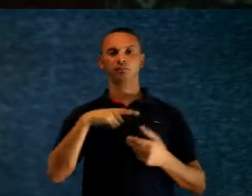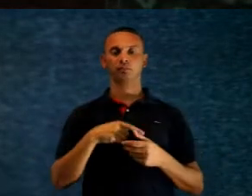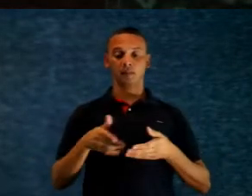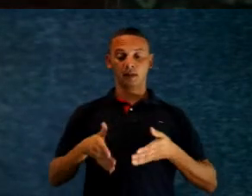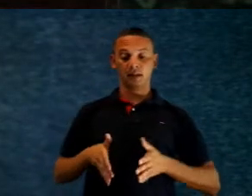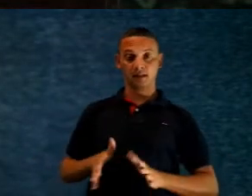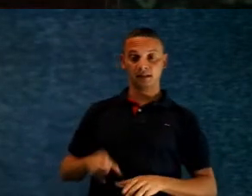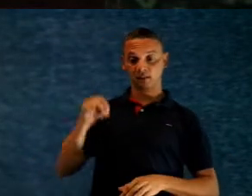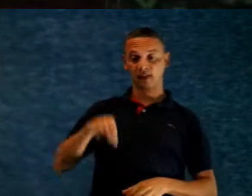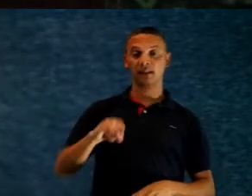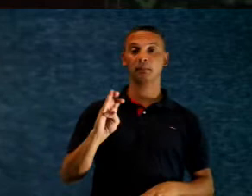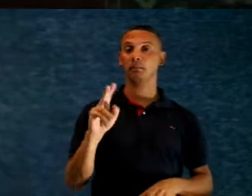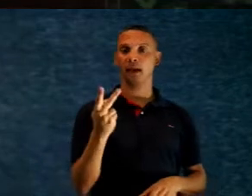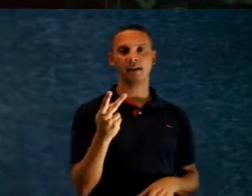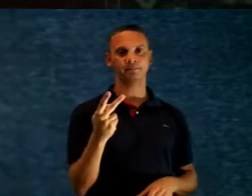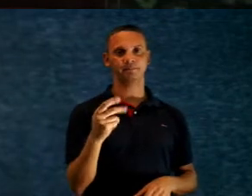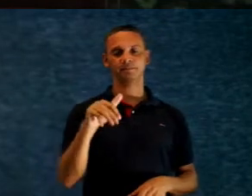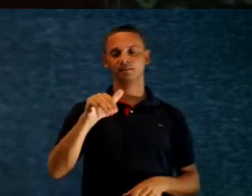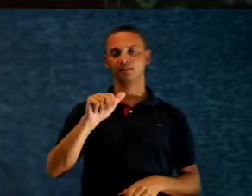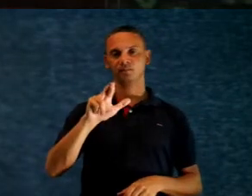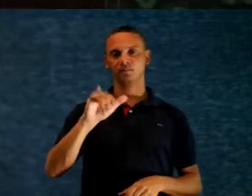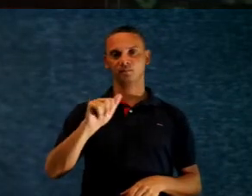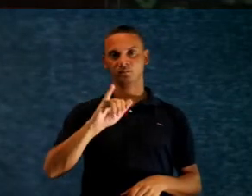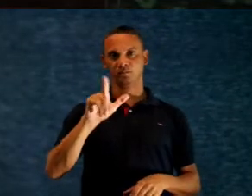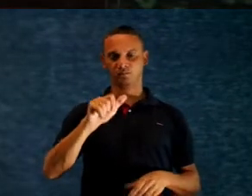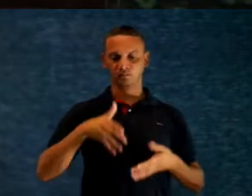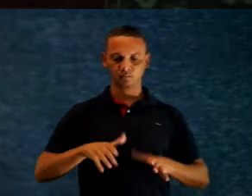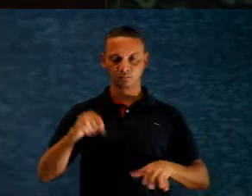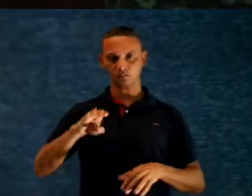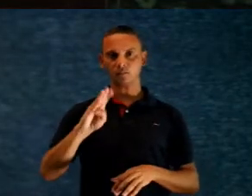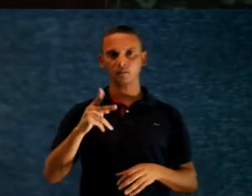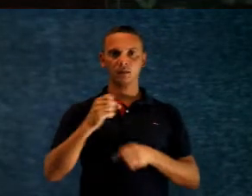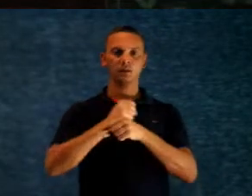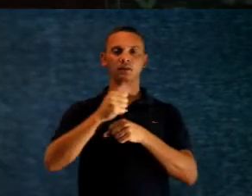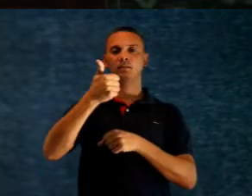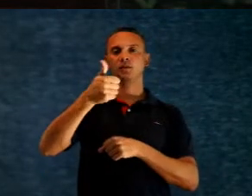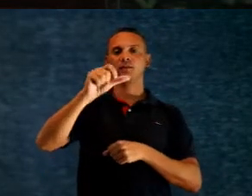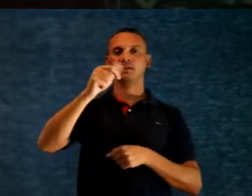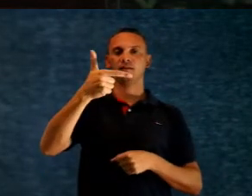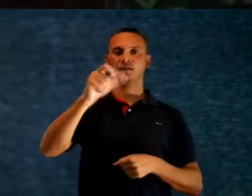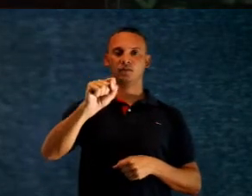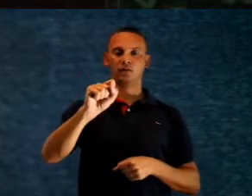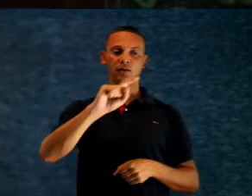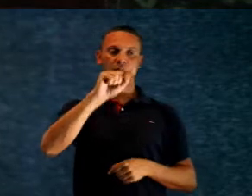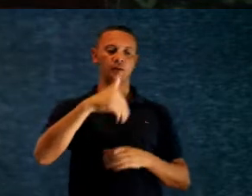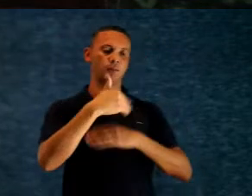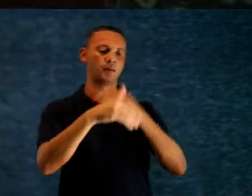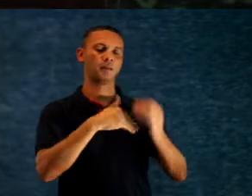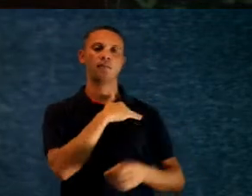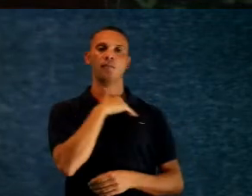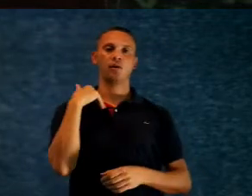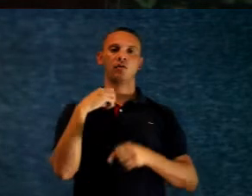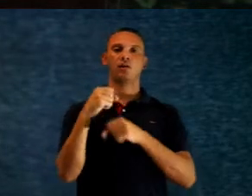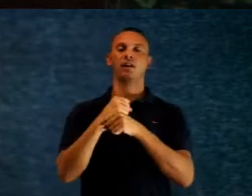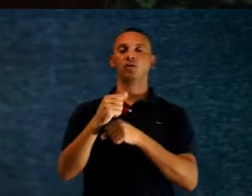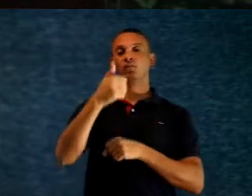nasceu nesta cidade de Belo Horizonte em 1928 e morreu em 1987,